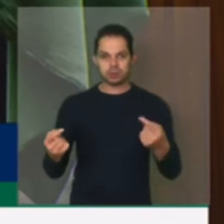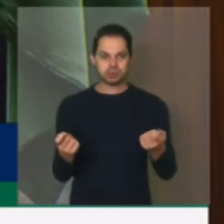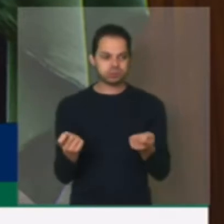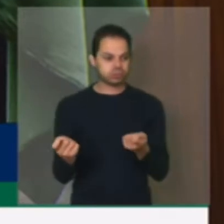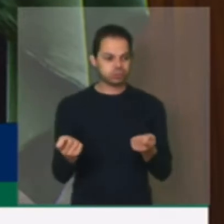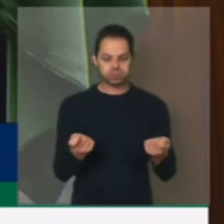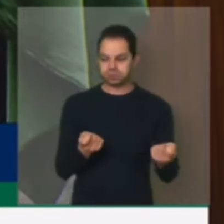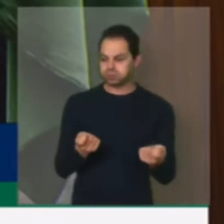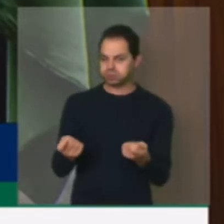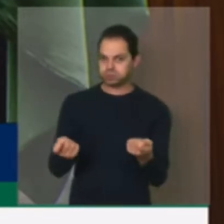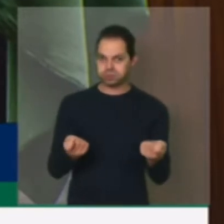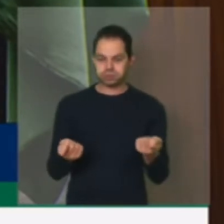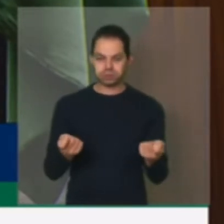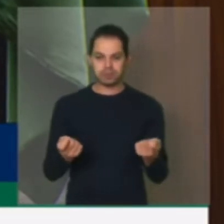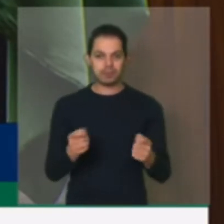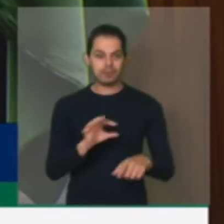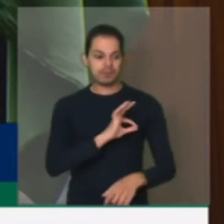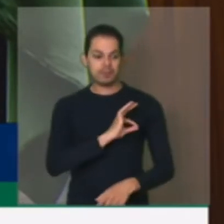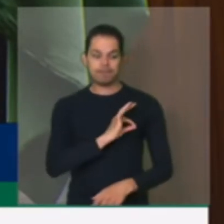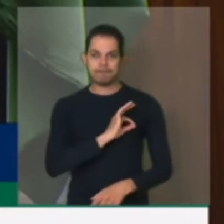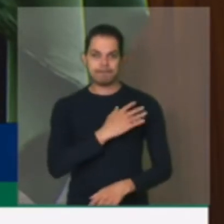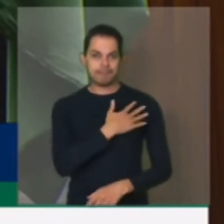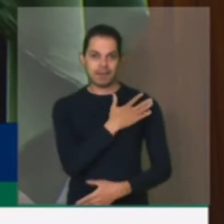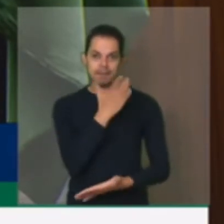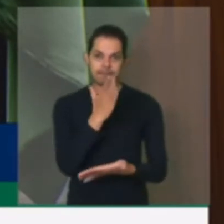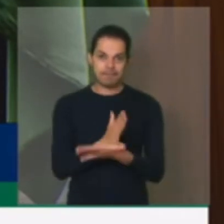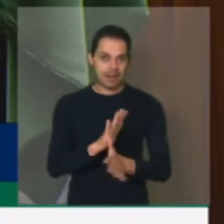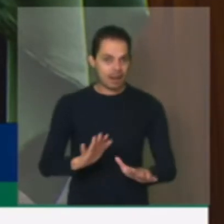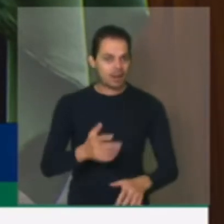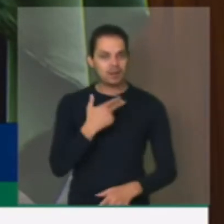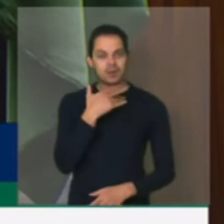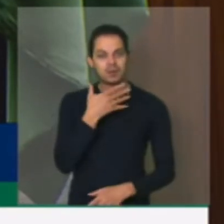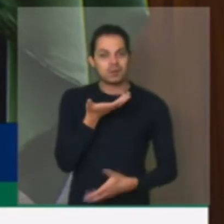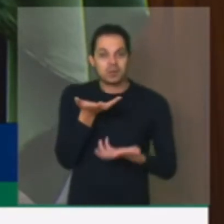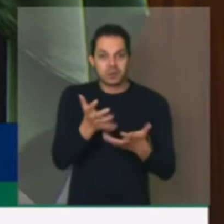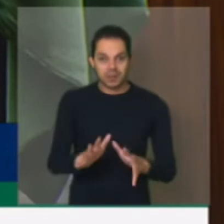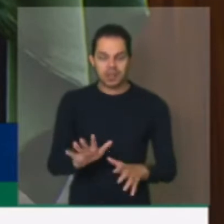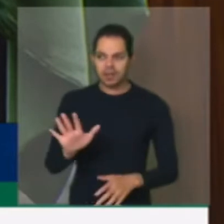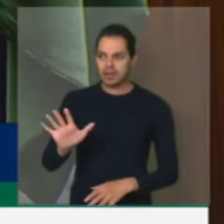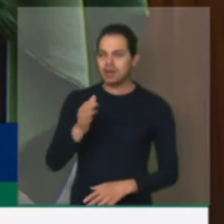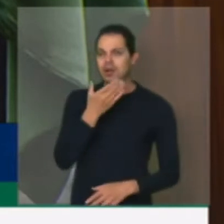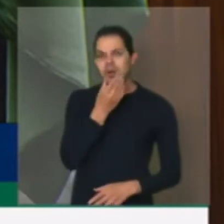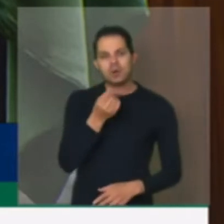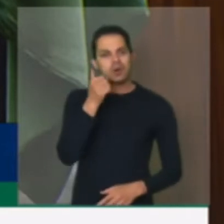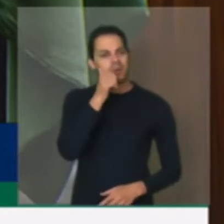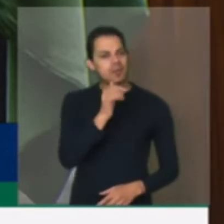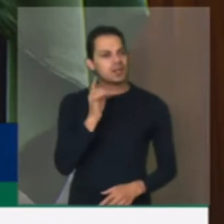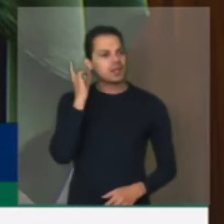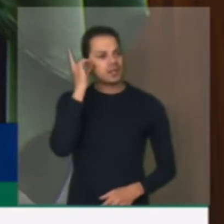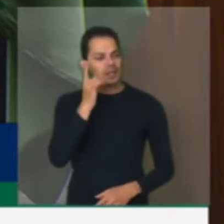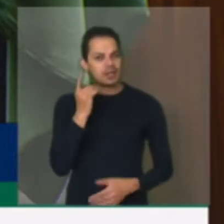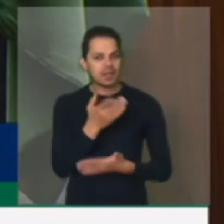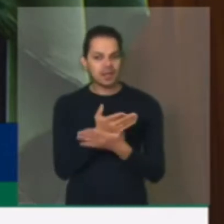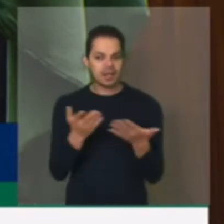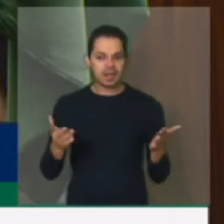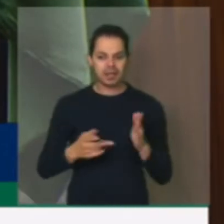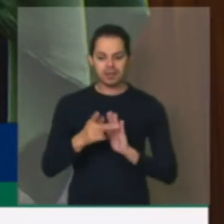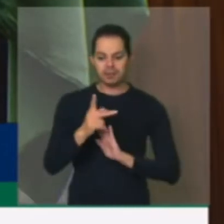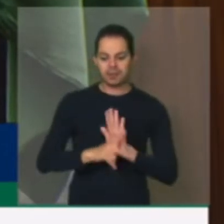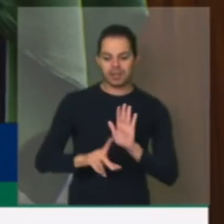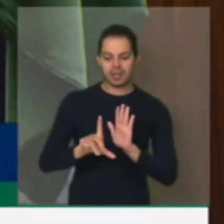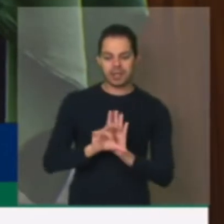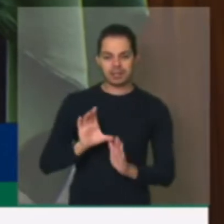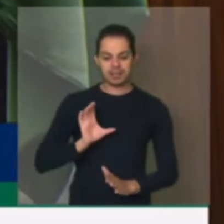de fato em nenhum momento queria. Agora, senhoras e senhores deputados, o PL está na Comissão de Constituição e